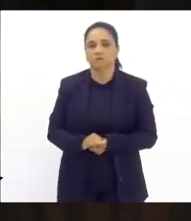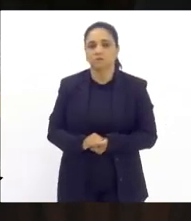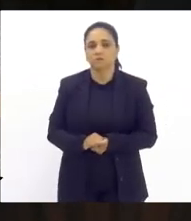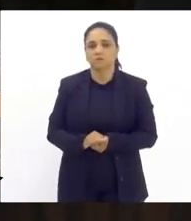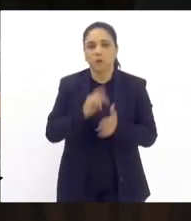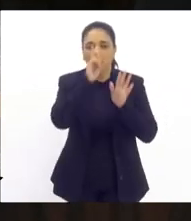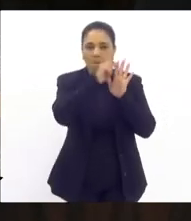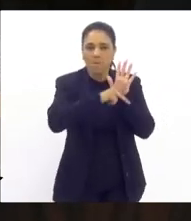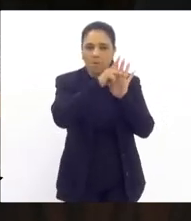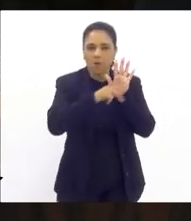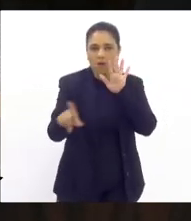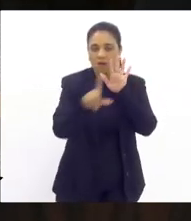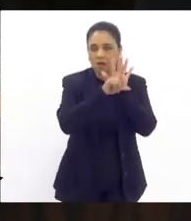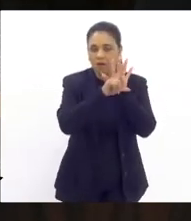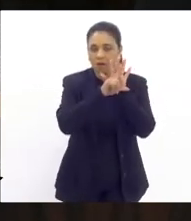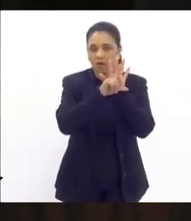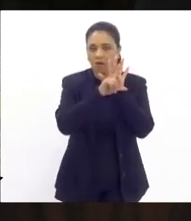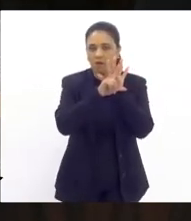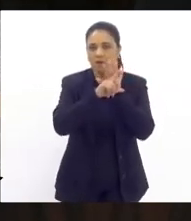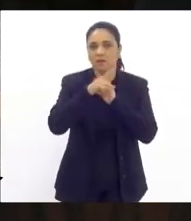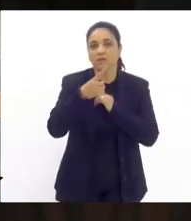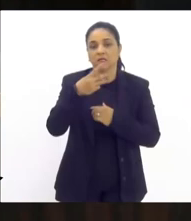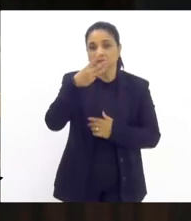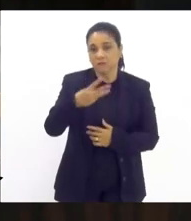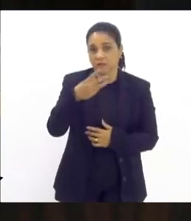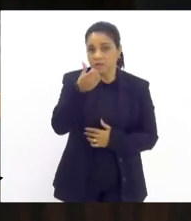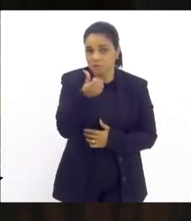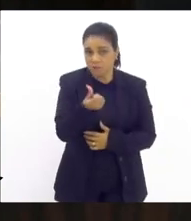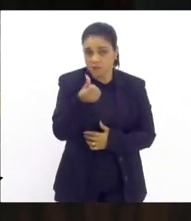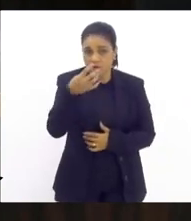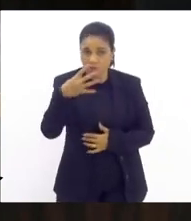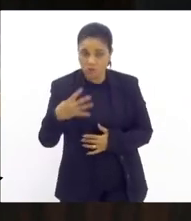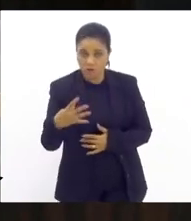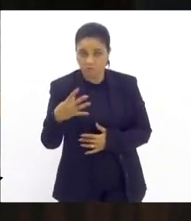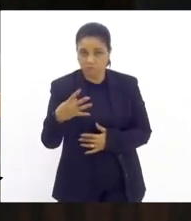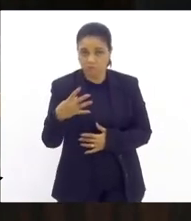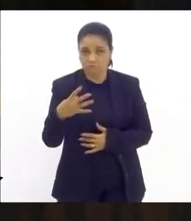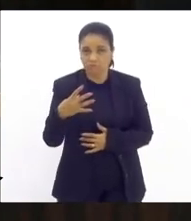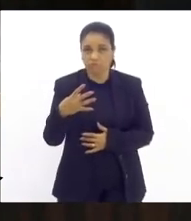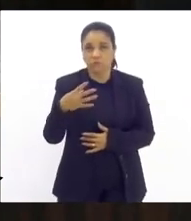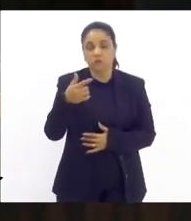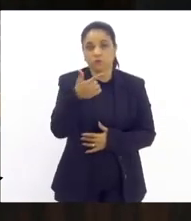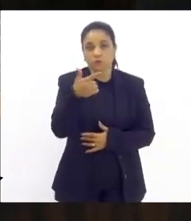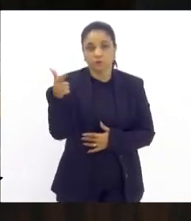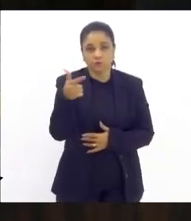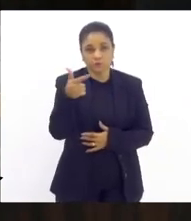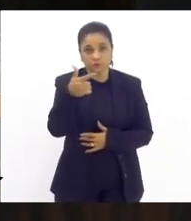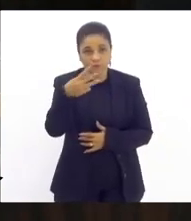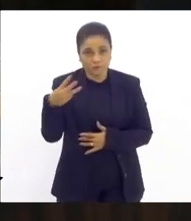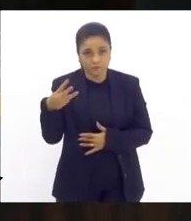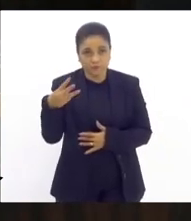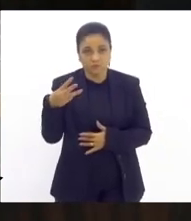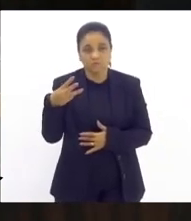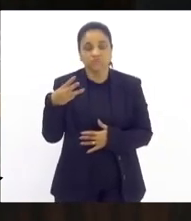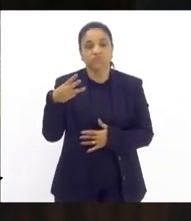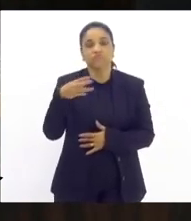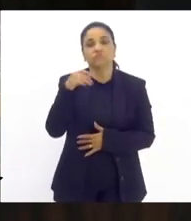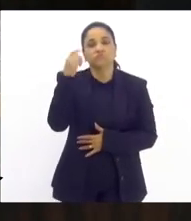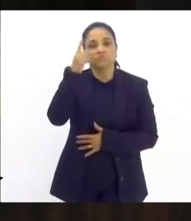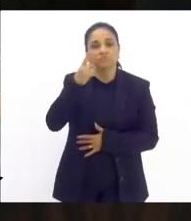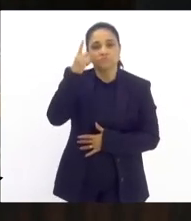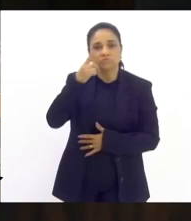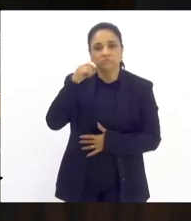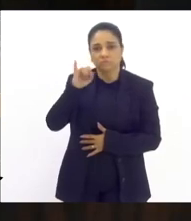projeto de lei 36364 de 2023 Diretoria da nossa deputada